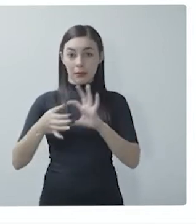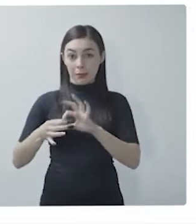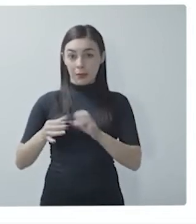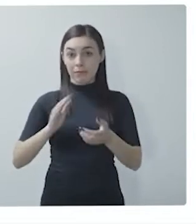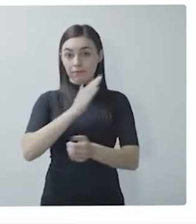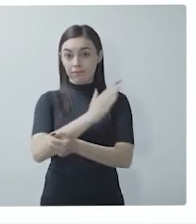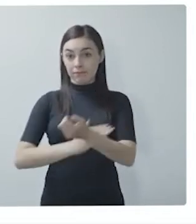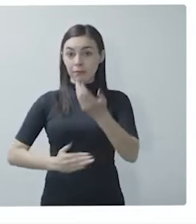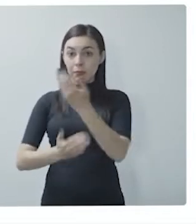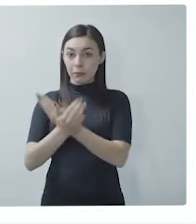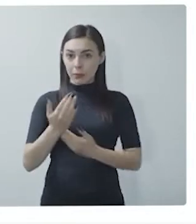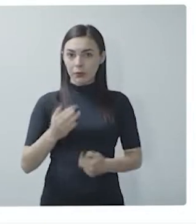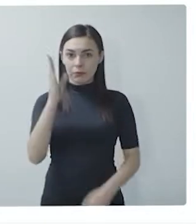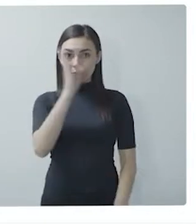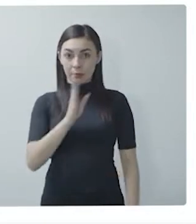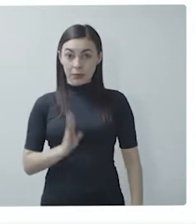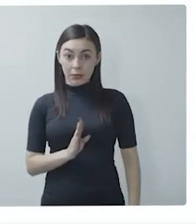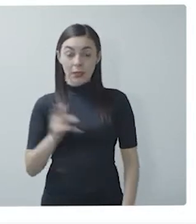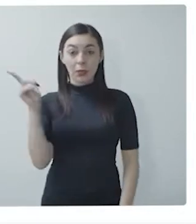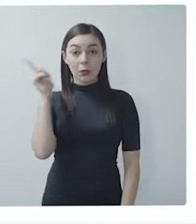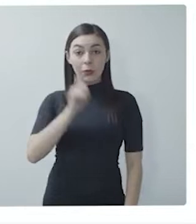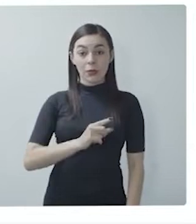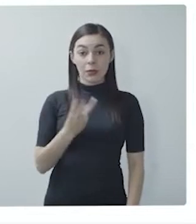uma de prata e uma de bronze.